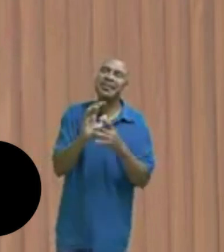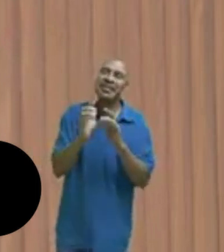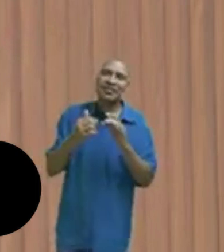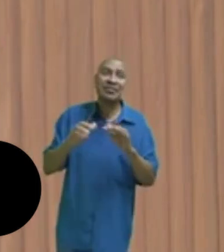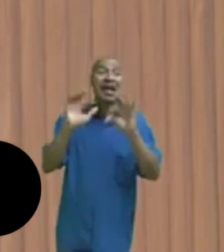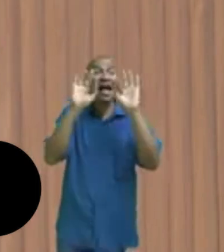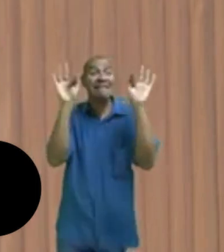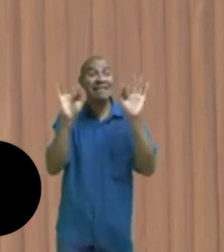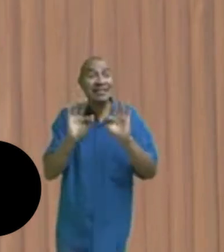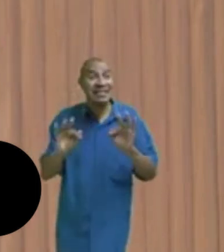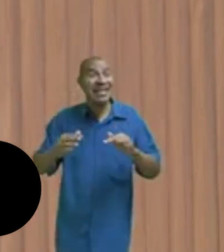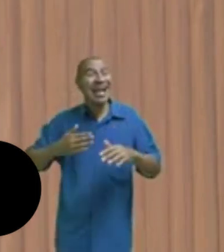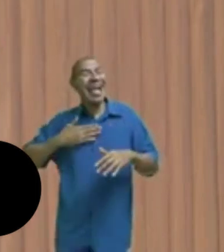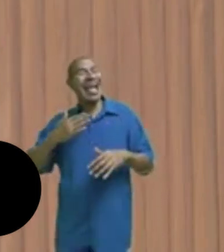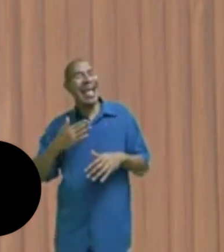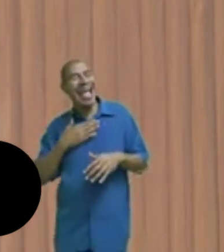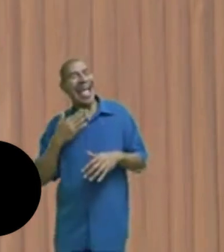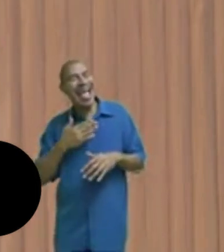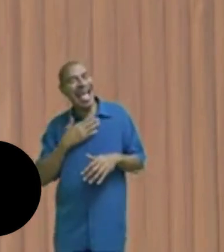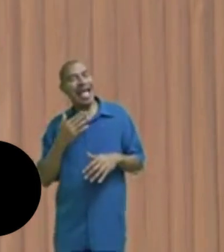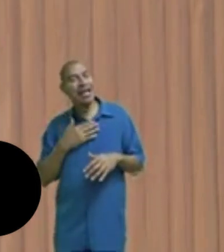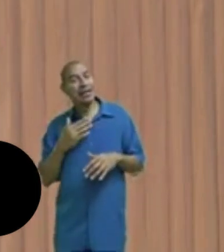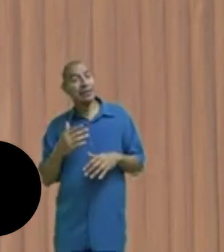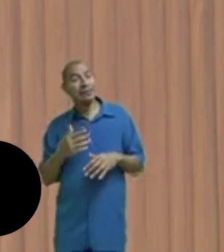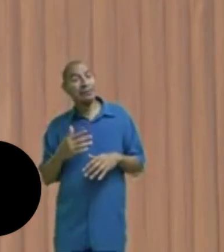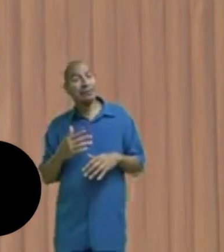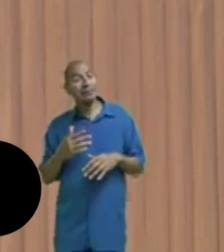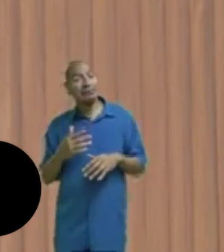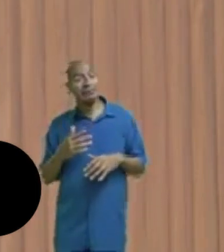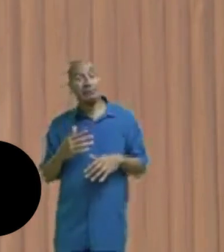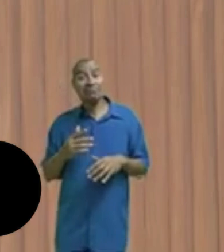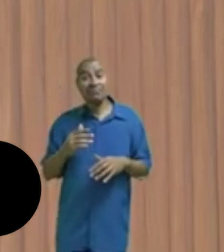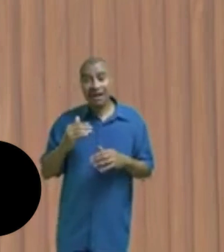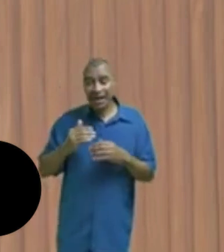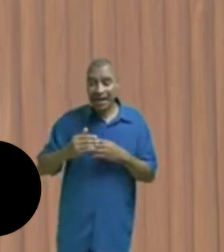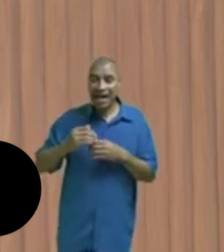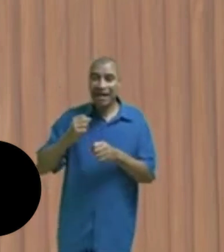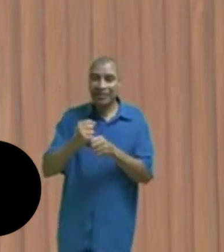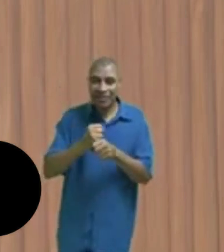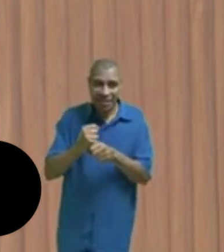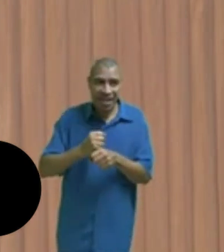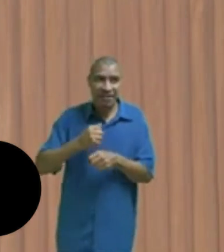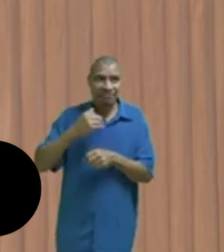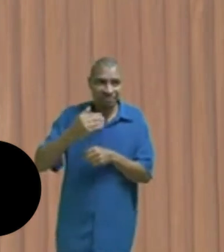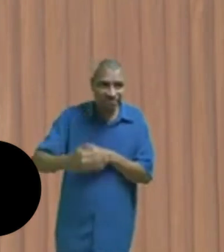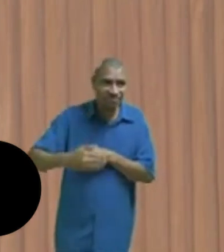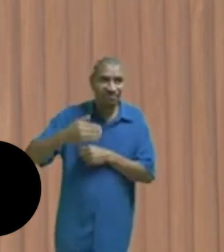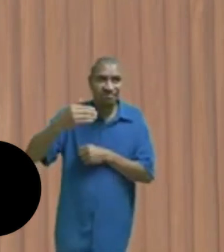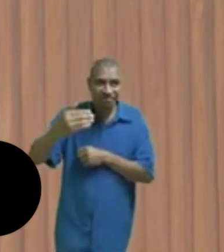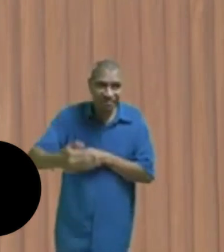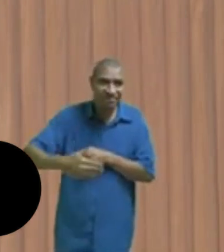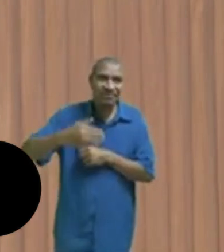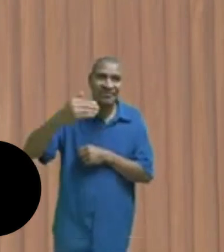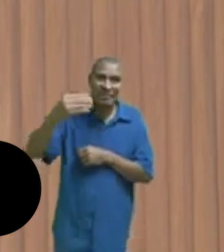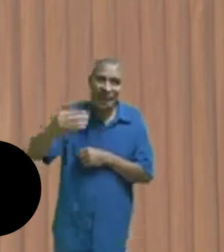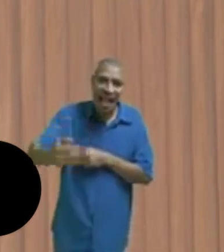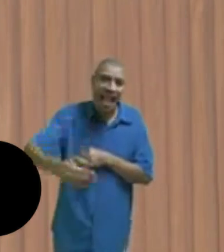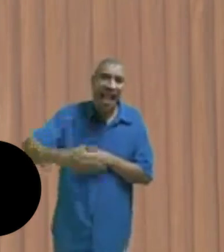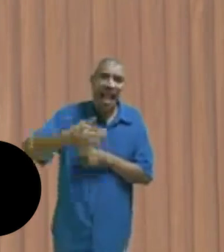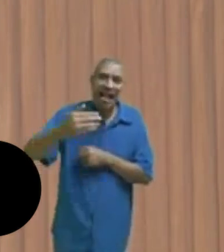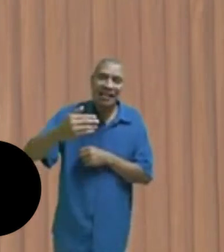logo virão as tribulações. Aí o camarada entra feliz e sai